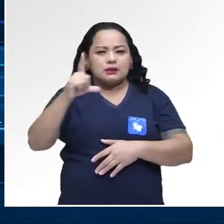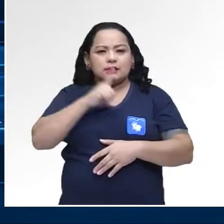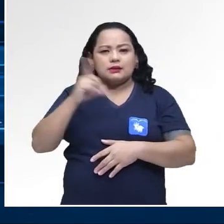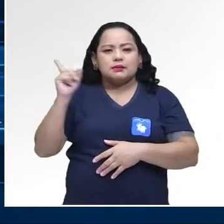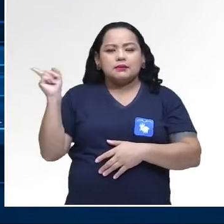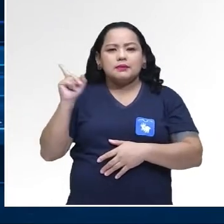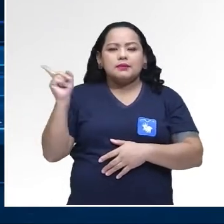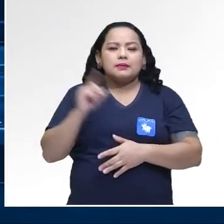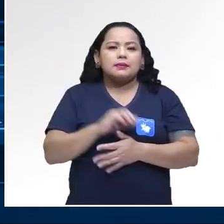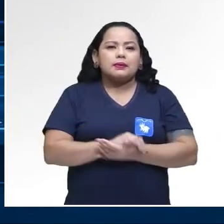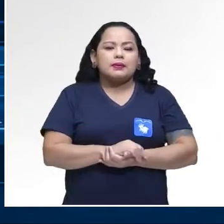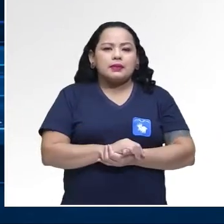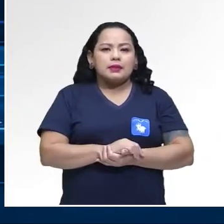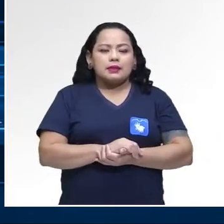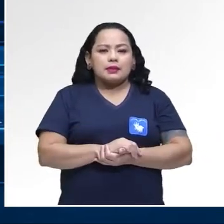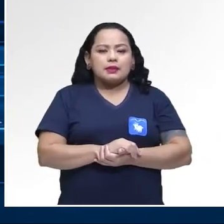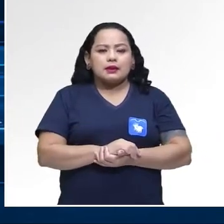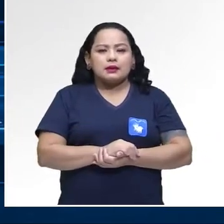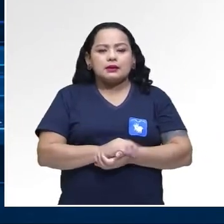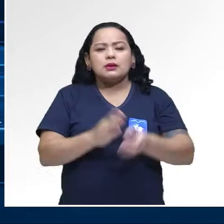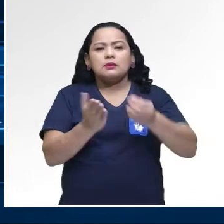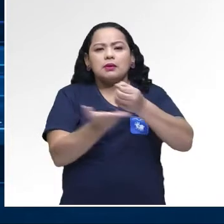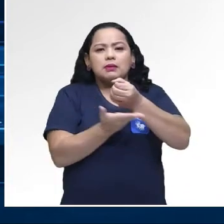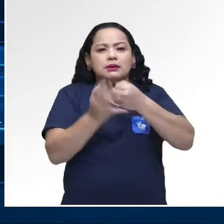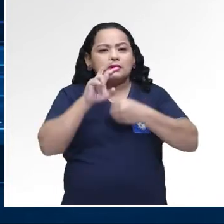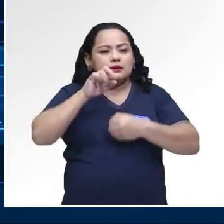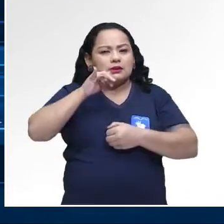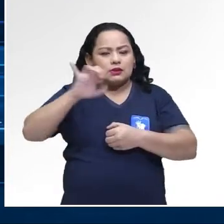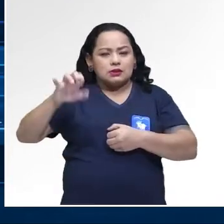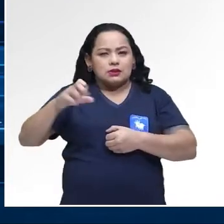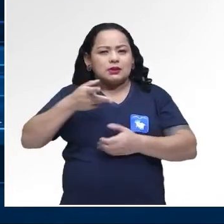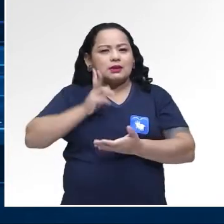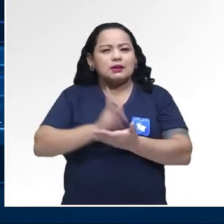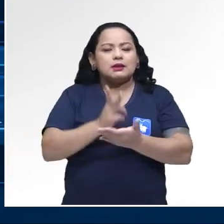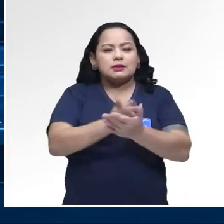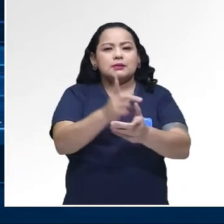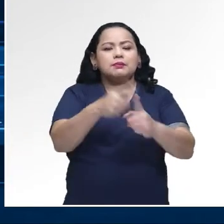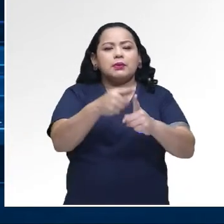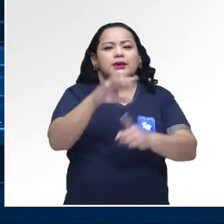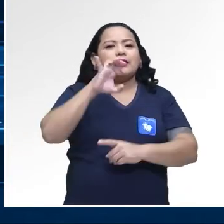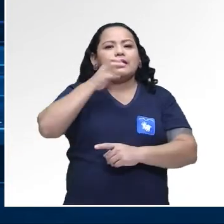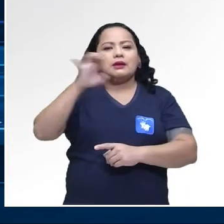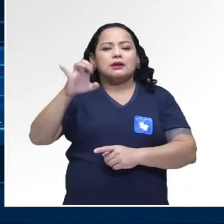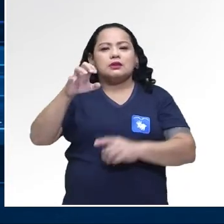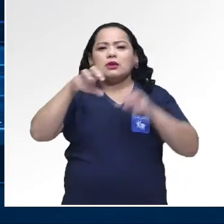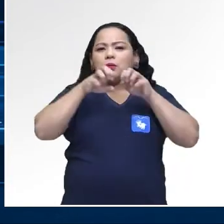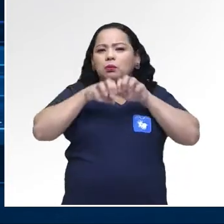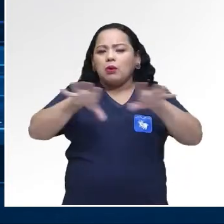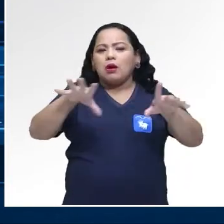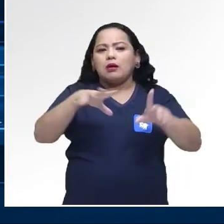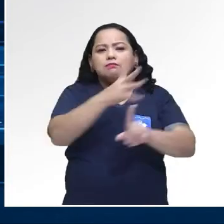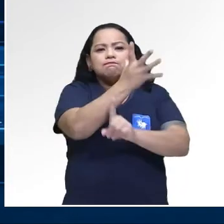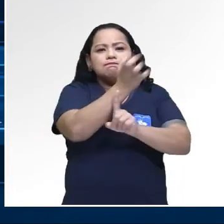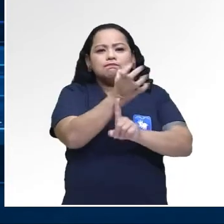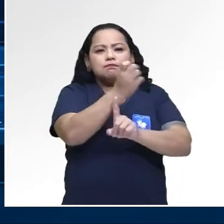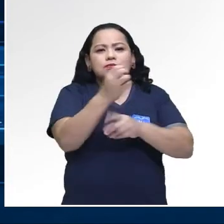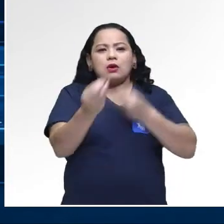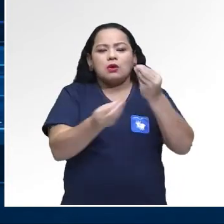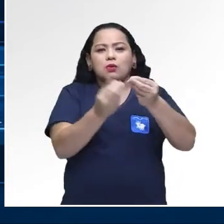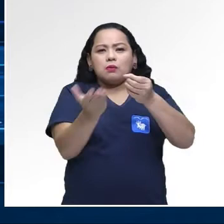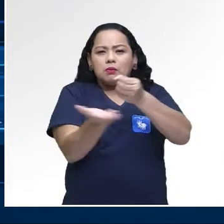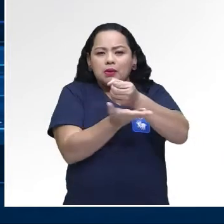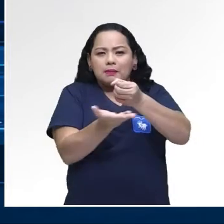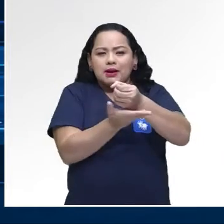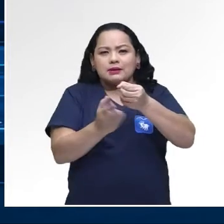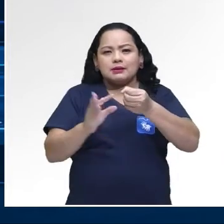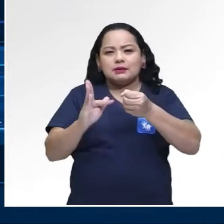Então, as fontes de energia sempre são aquelas que vão fornecer energia, como o próprio nome já diz, né? A fonte, ela vai